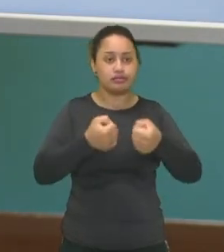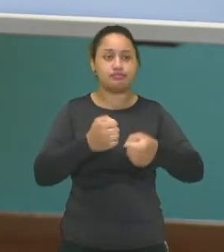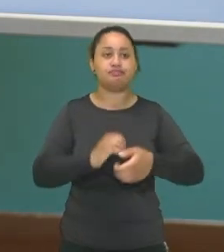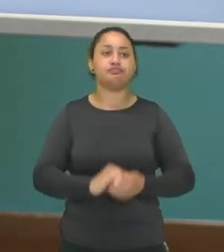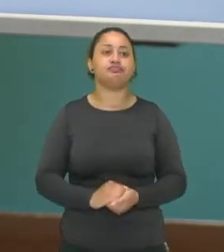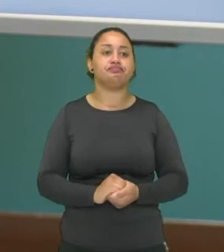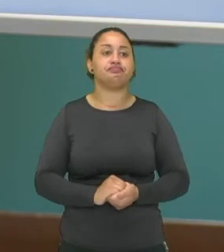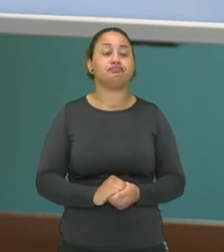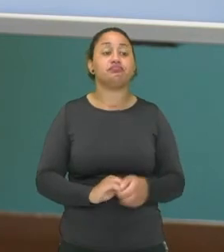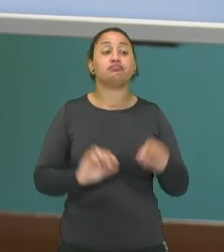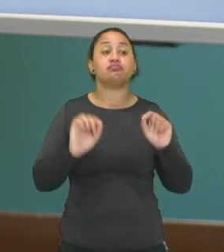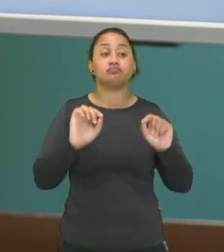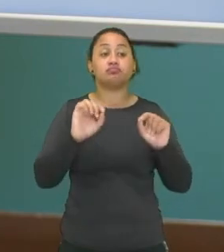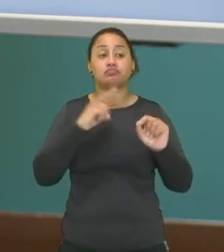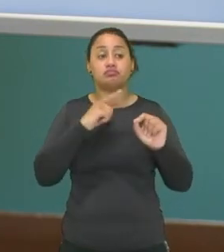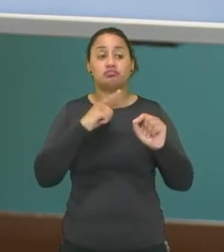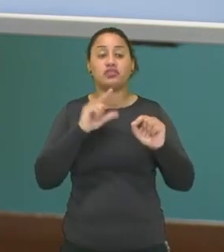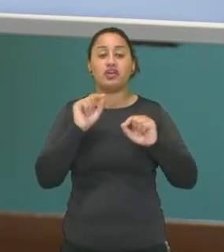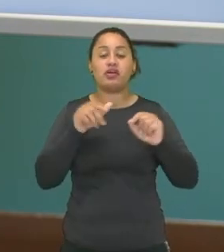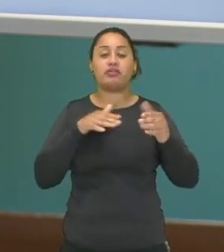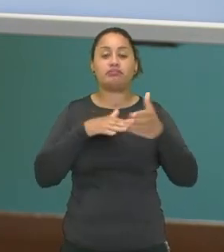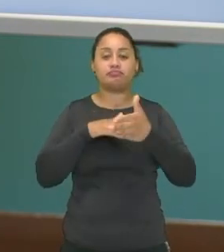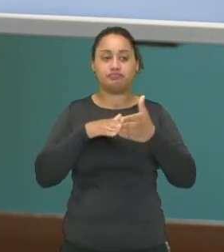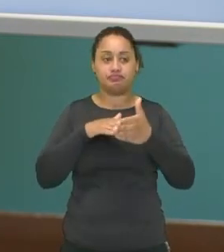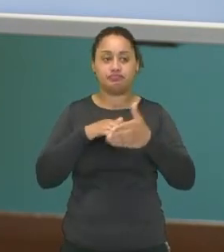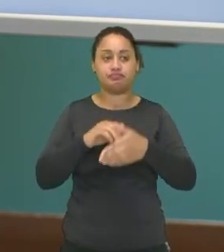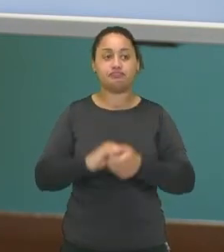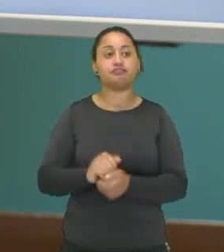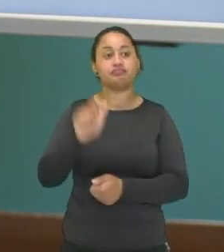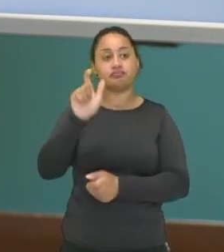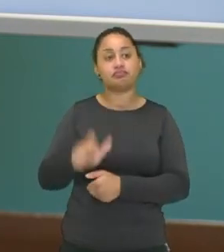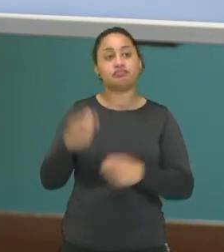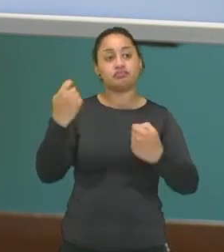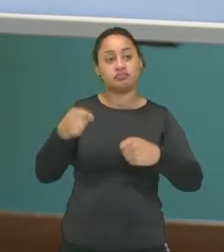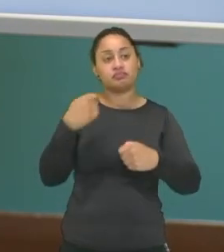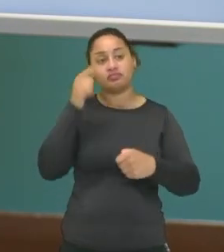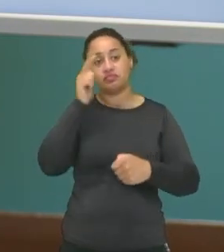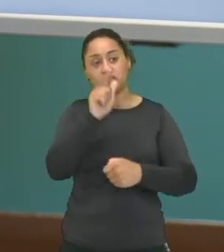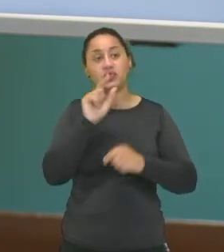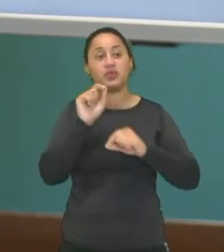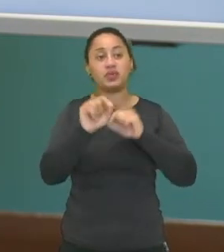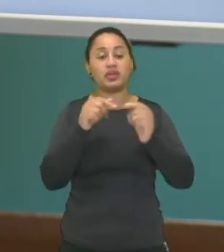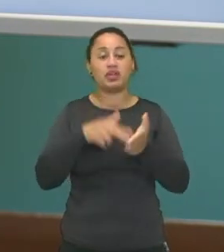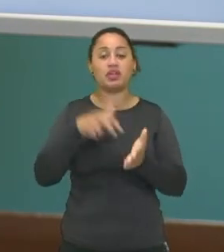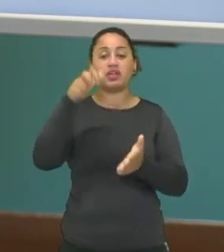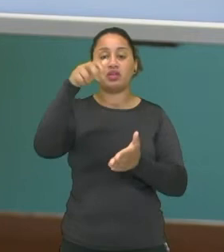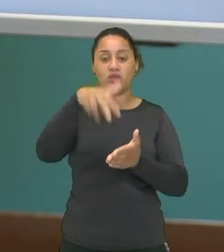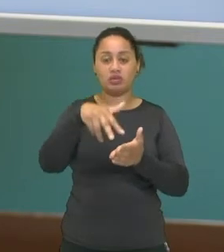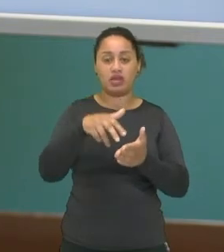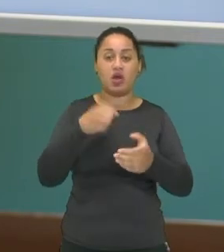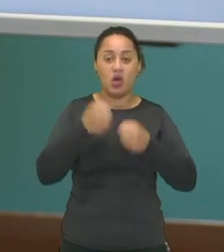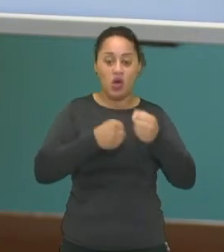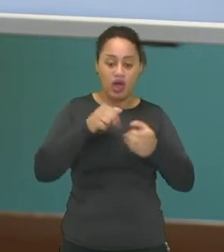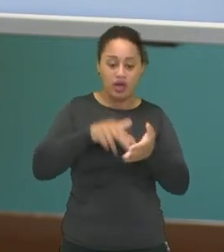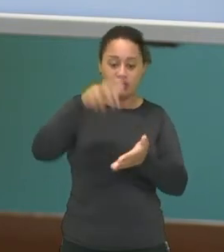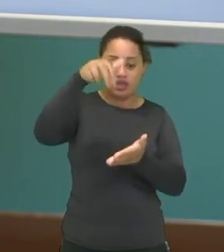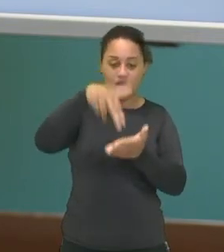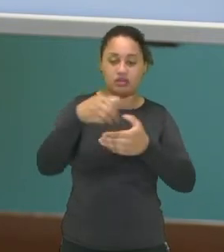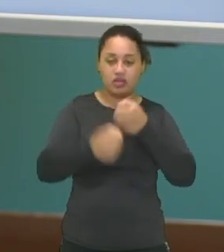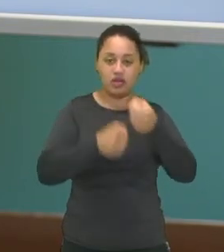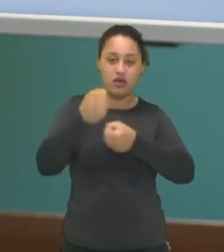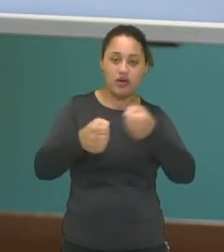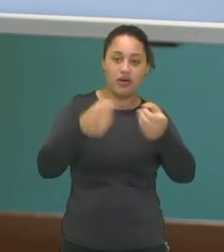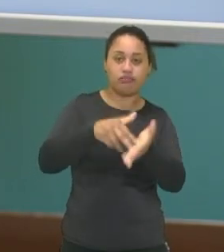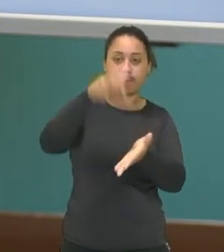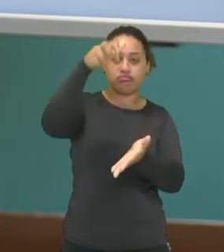Agora as corridas com barreiras. O atleta precisa chegar ao final do trajeto saltando por cima de barreiras espalhadas da